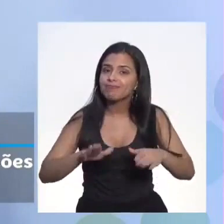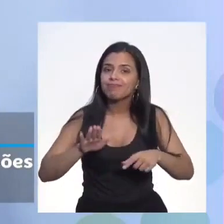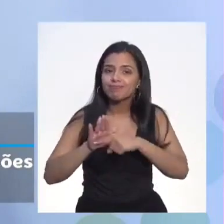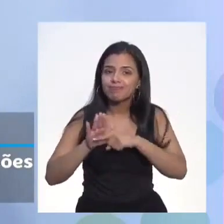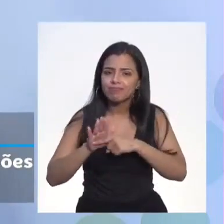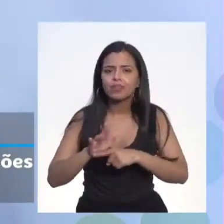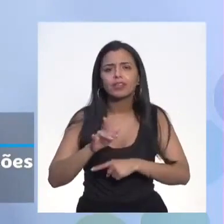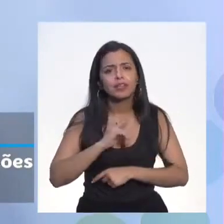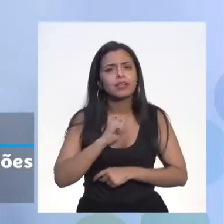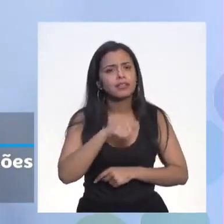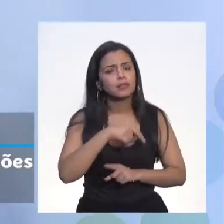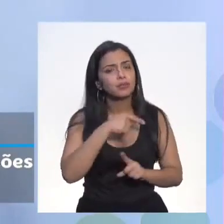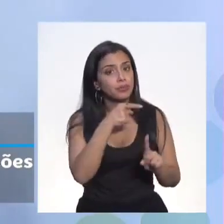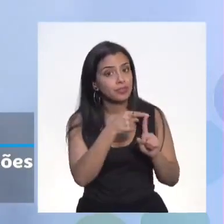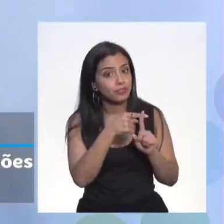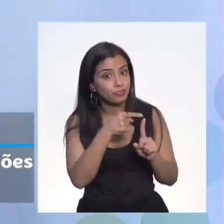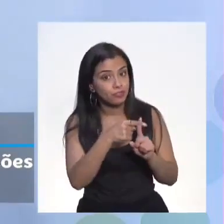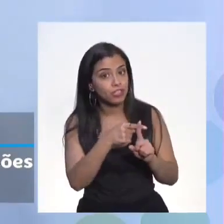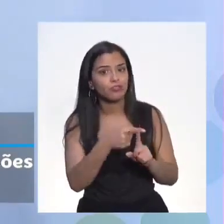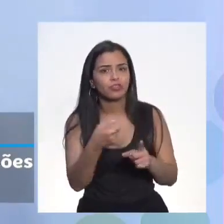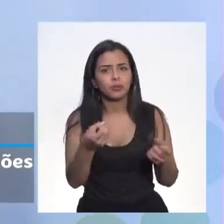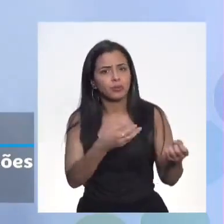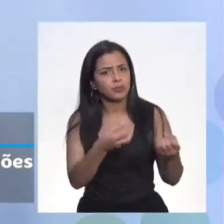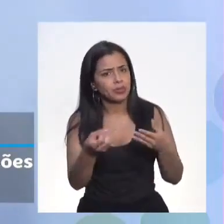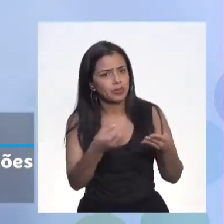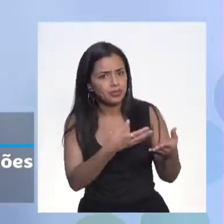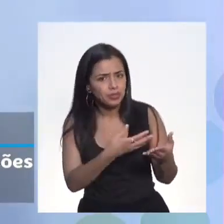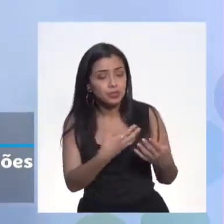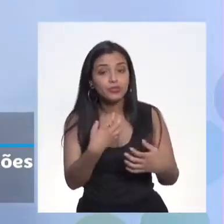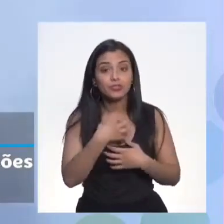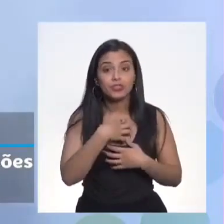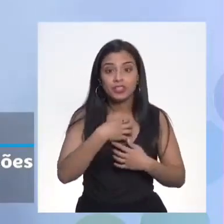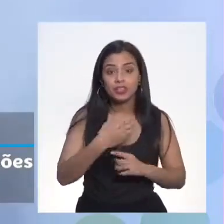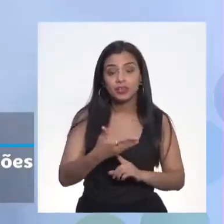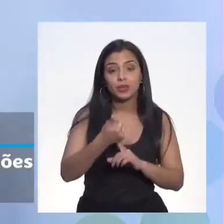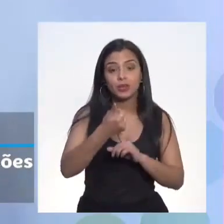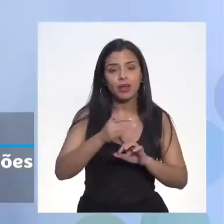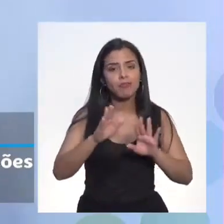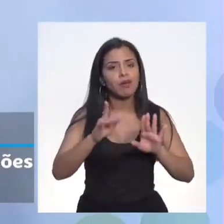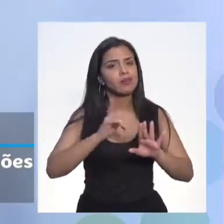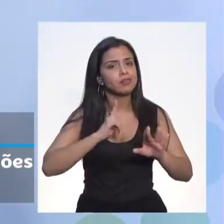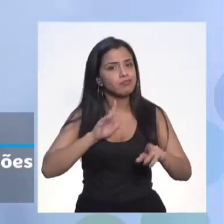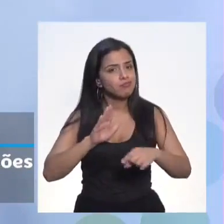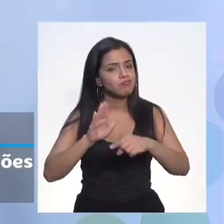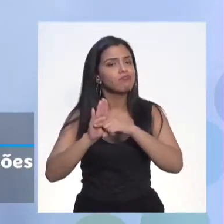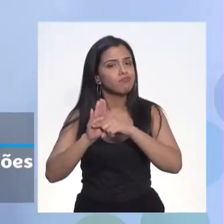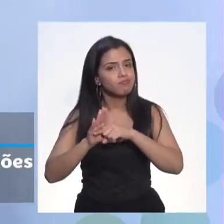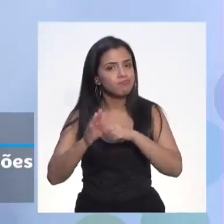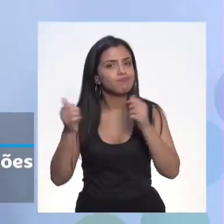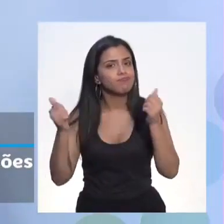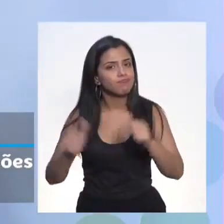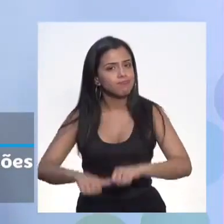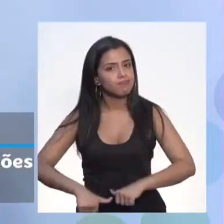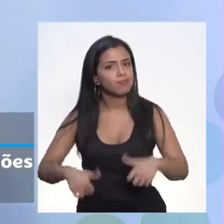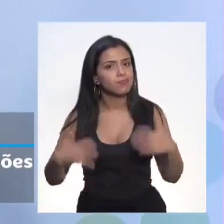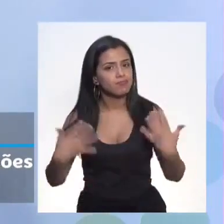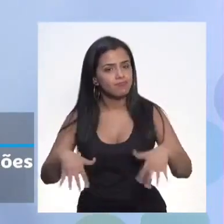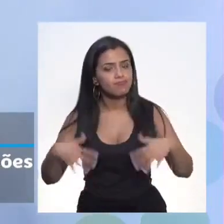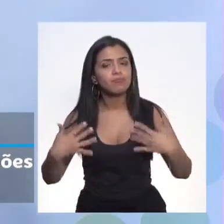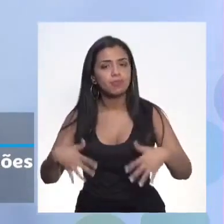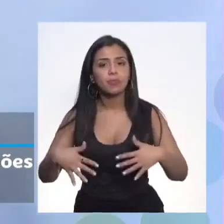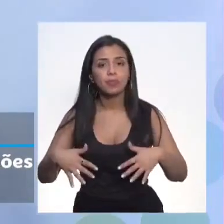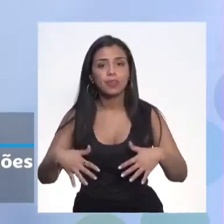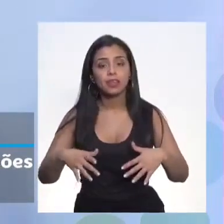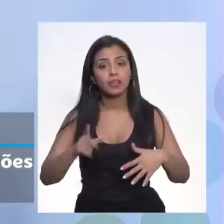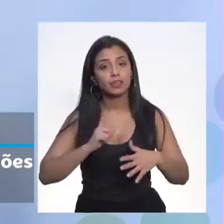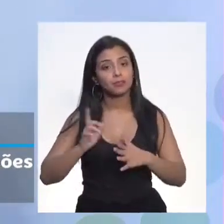aspecto positivo, o aspecto de modernização, da formação tecnológica, mas tem esse grave aspecto negativo que, né, através